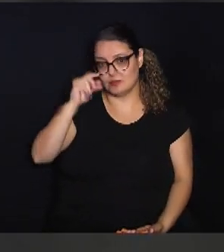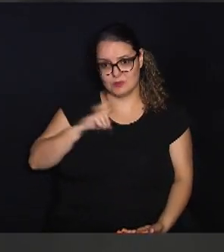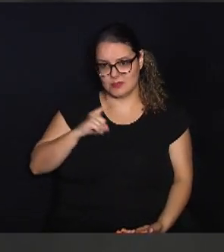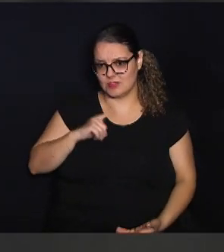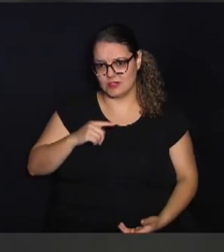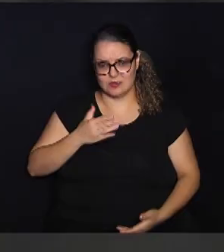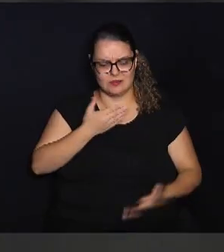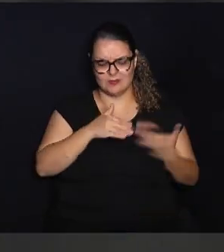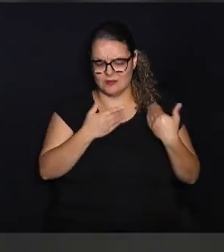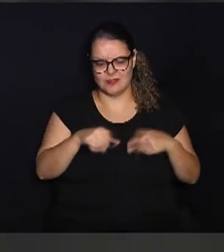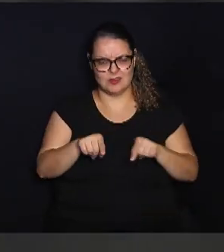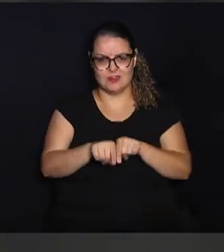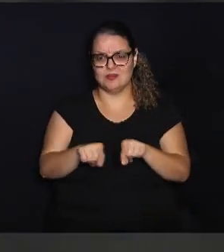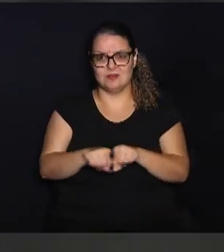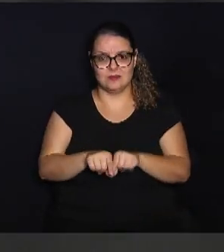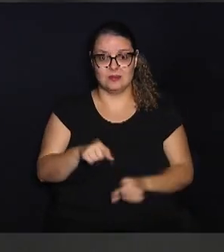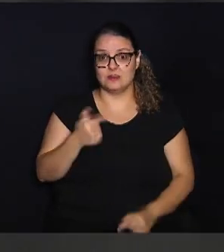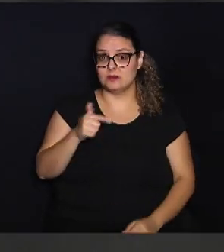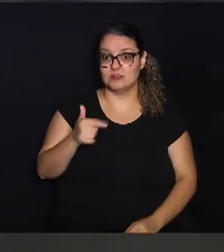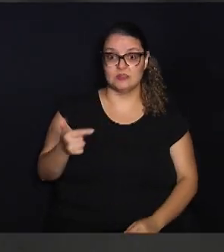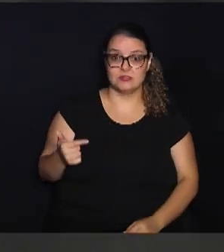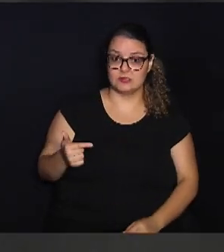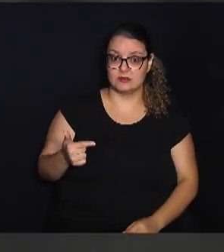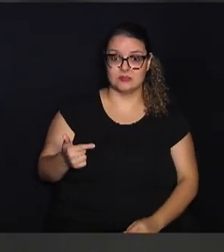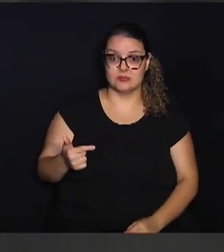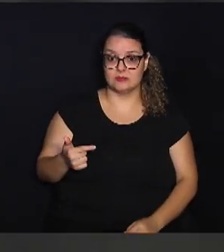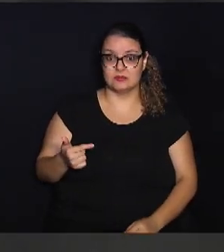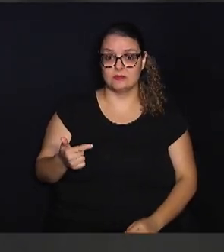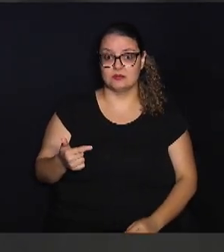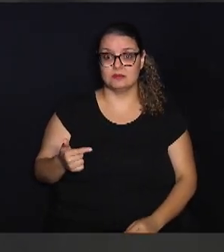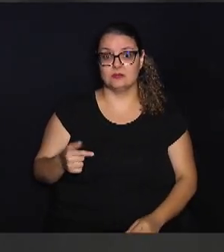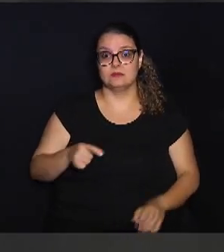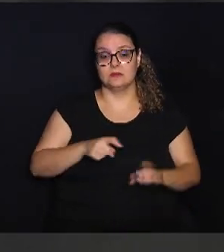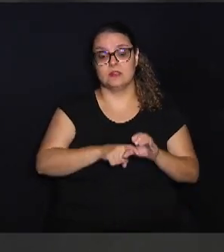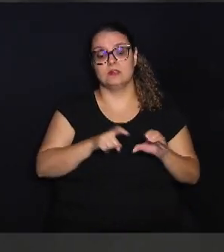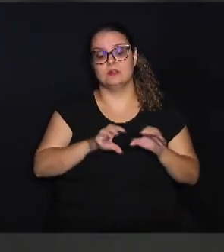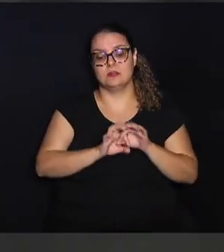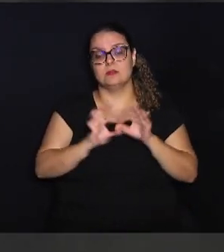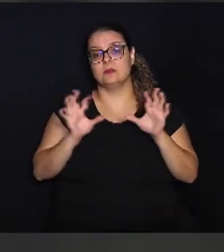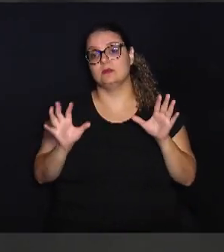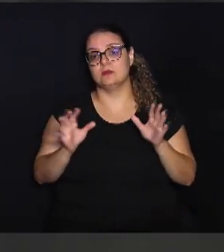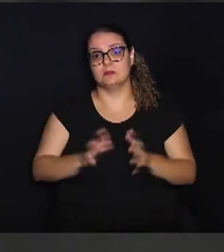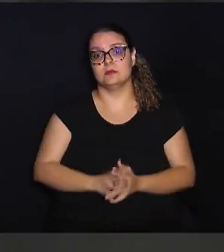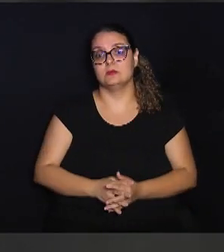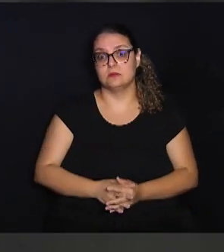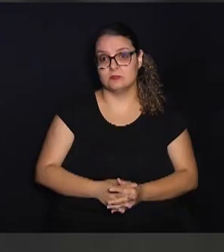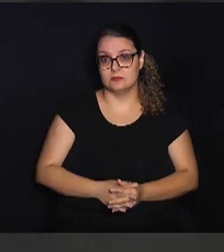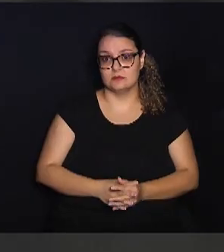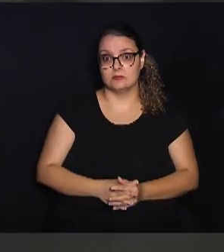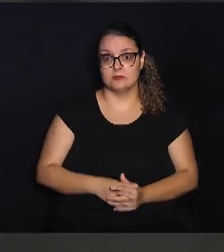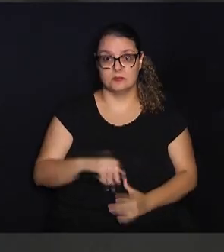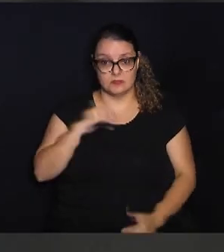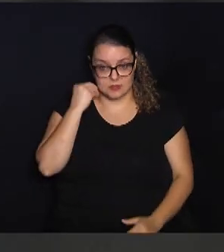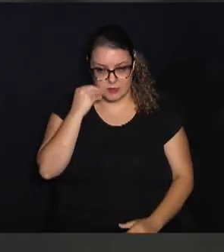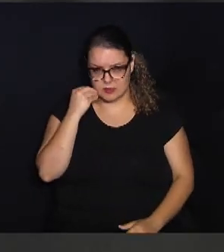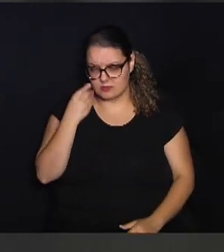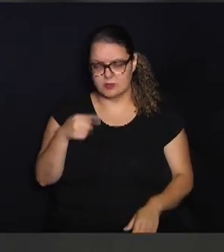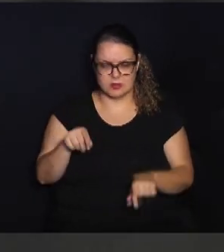outros que passaram antes dele não tem essa autoridade e a expertise também,